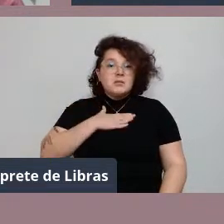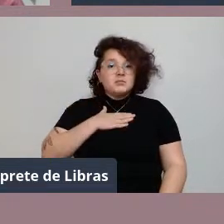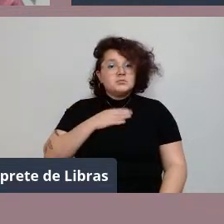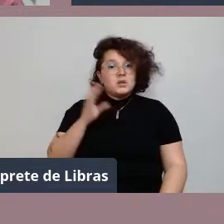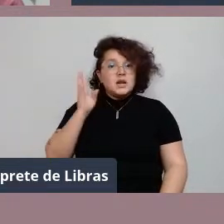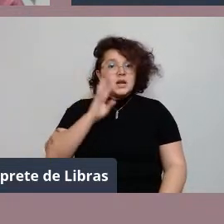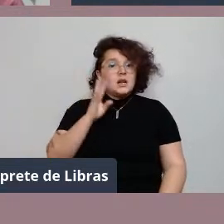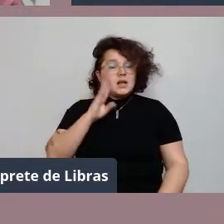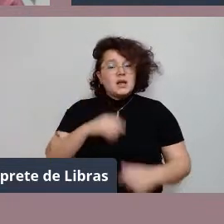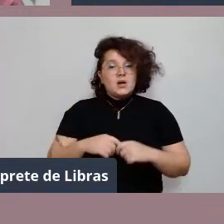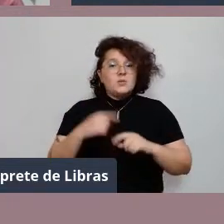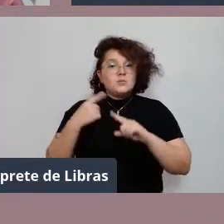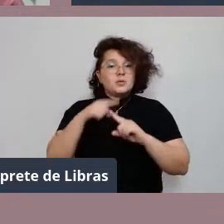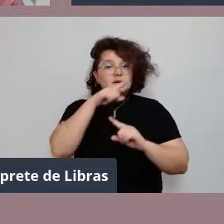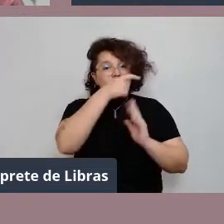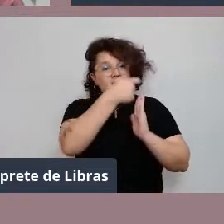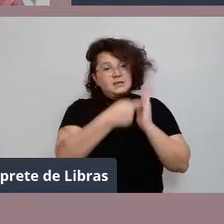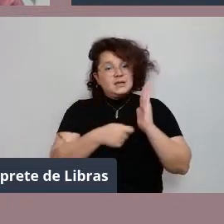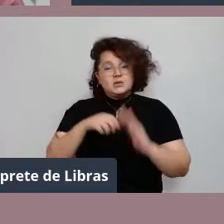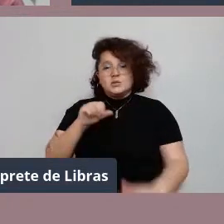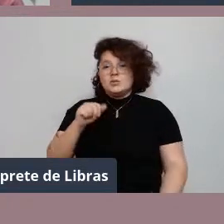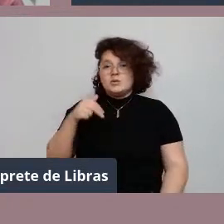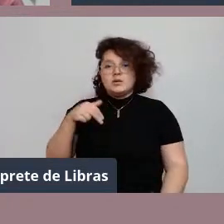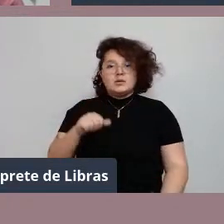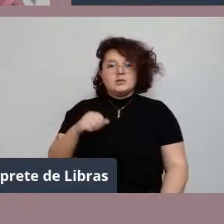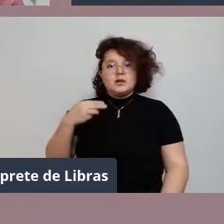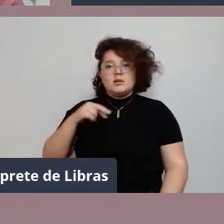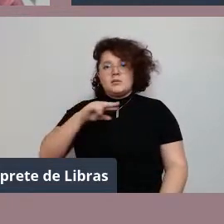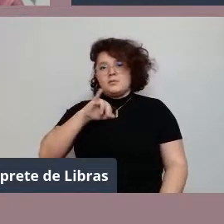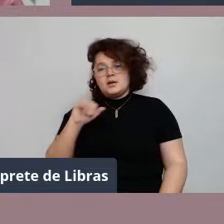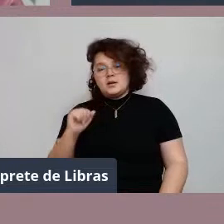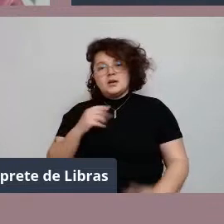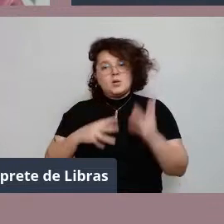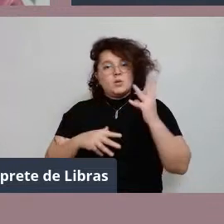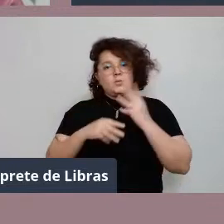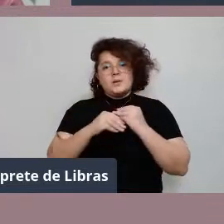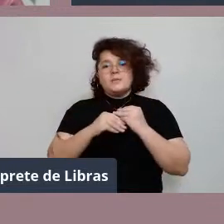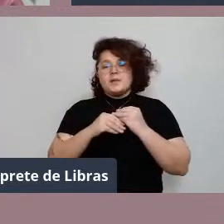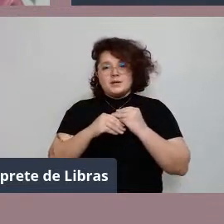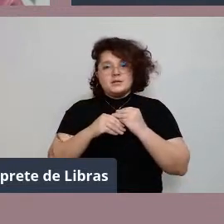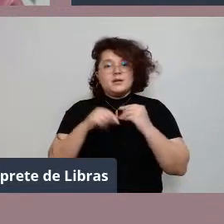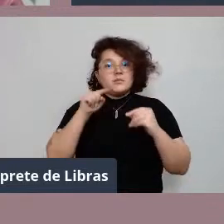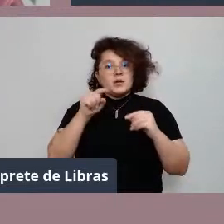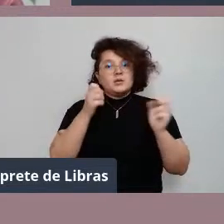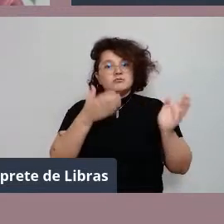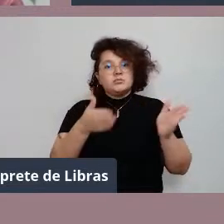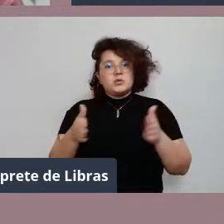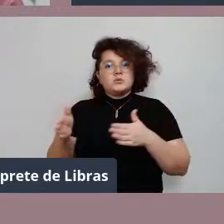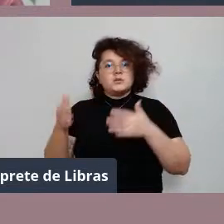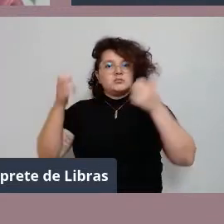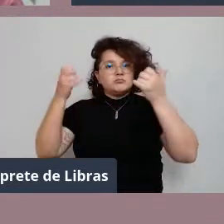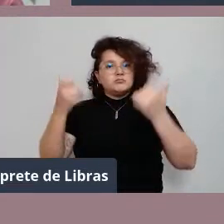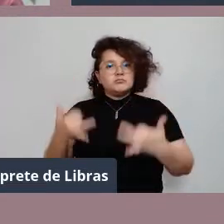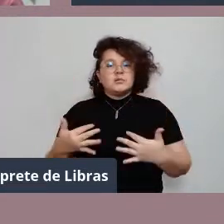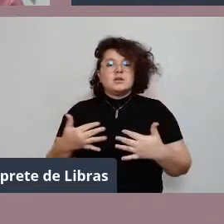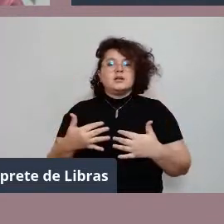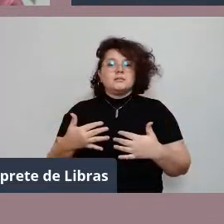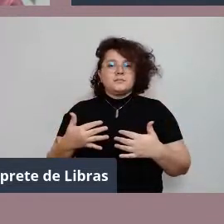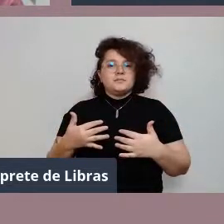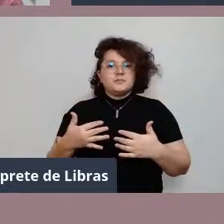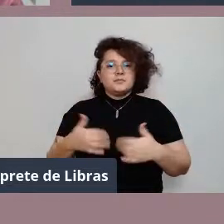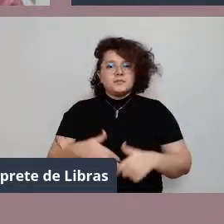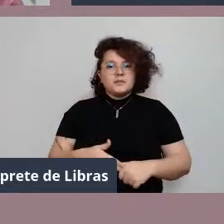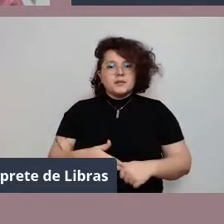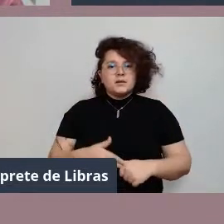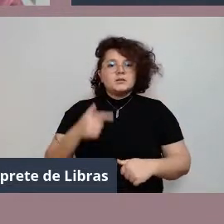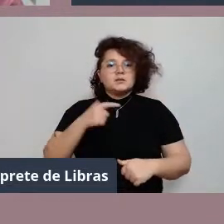porque o texto da Ana Maria complementa ao encontro aos manuscritos, porque ela conta também desse processo, né? E quando a gente encontra com os manuscritos, a gente,